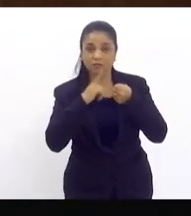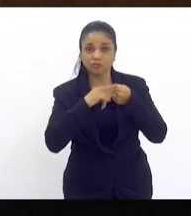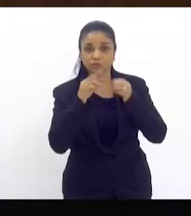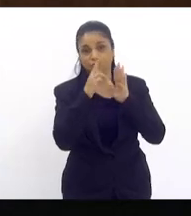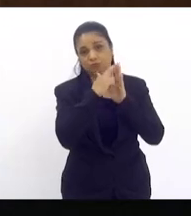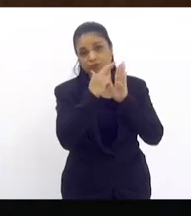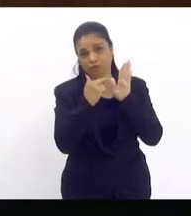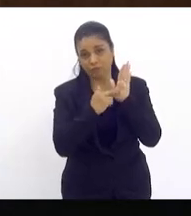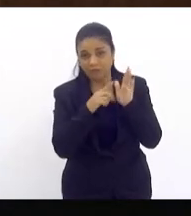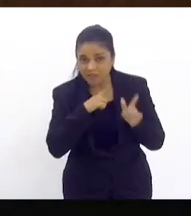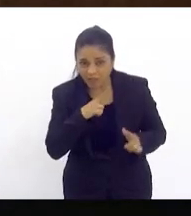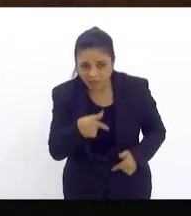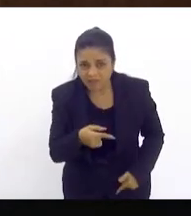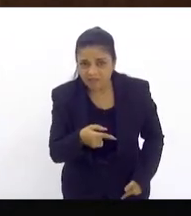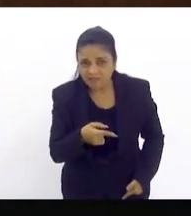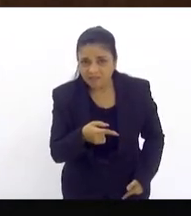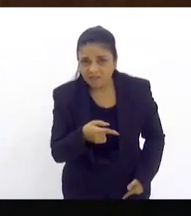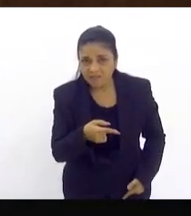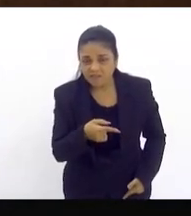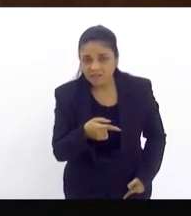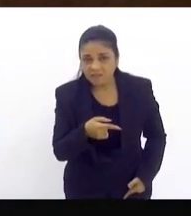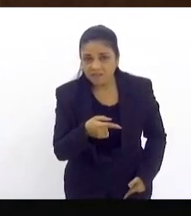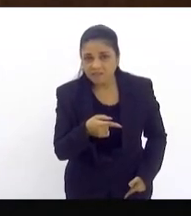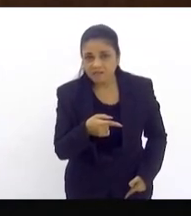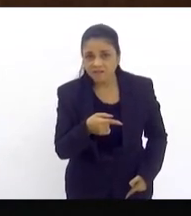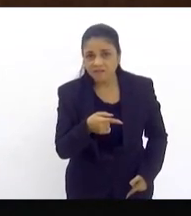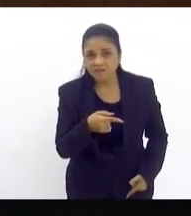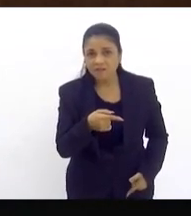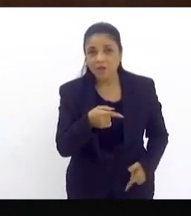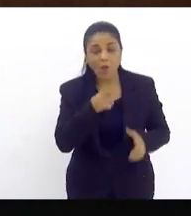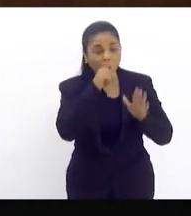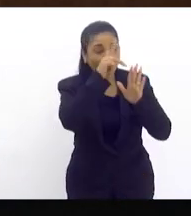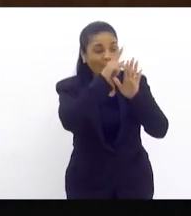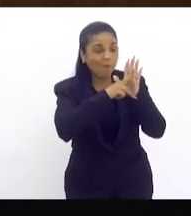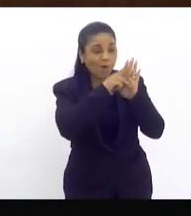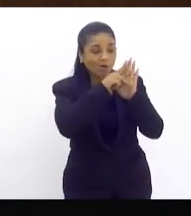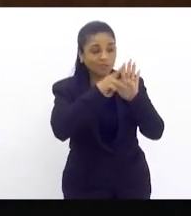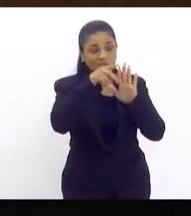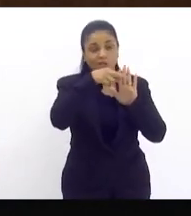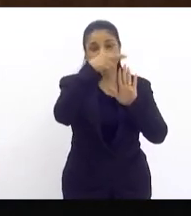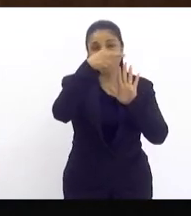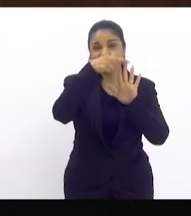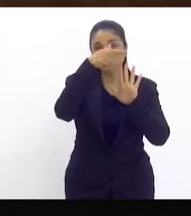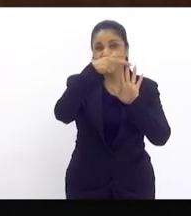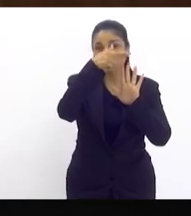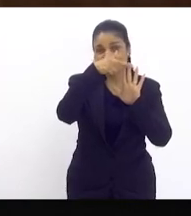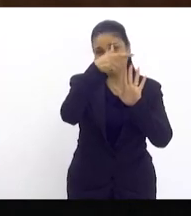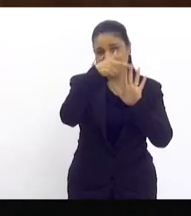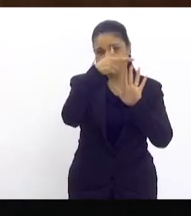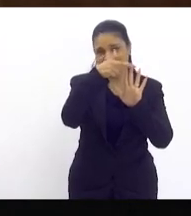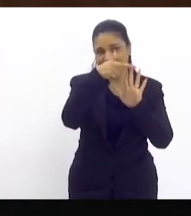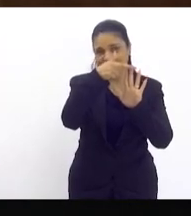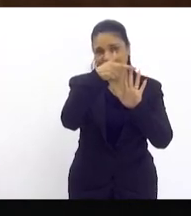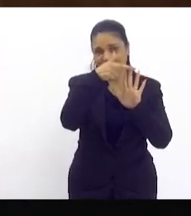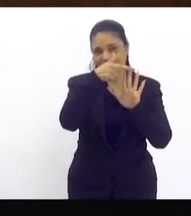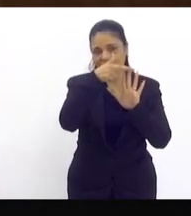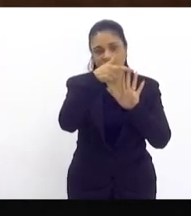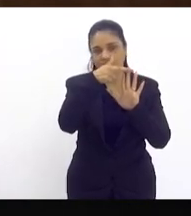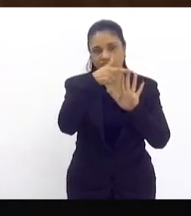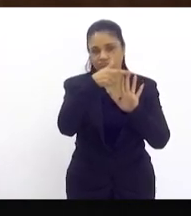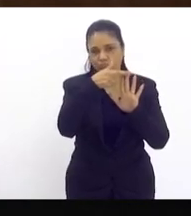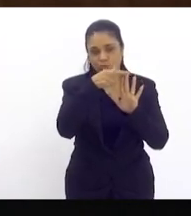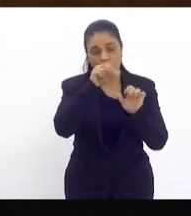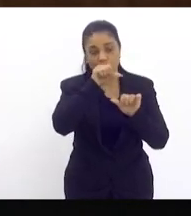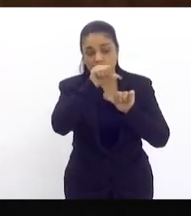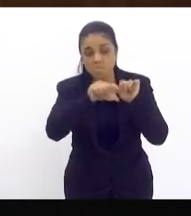Interno tem aí Isso é apenas um projeto de resolução nós não estamos dizendo que